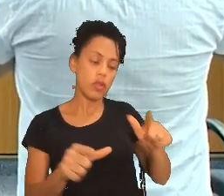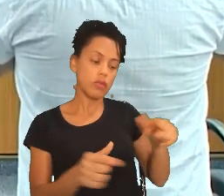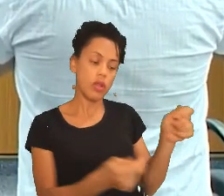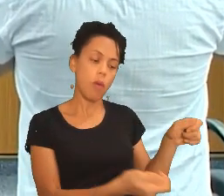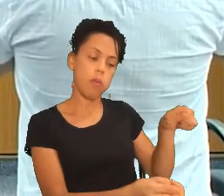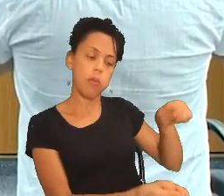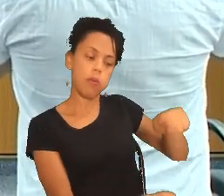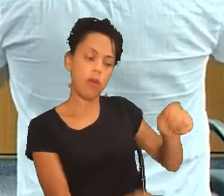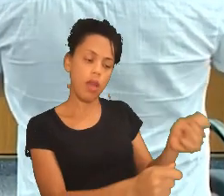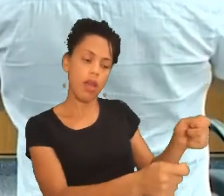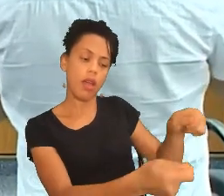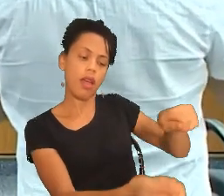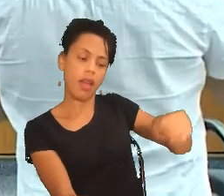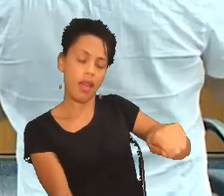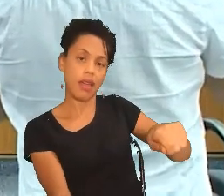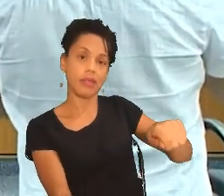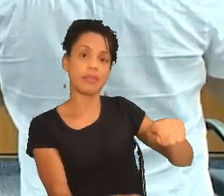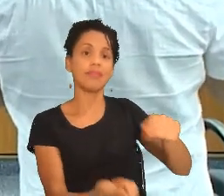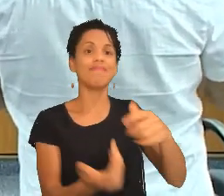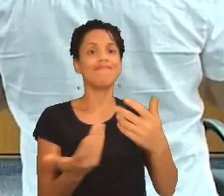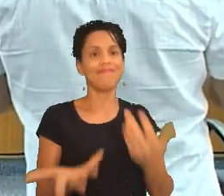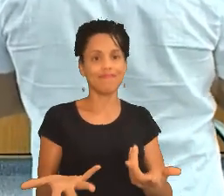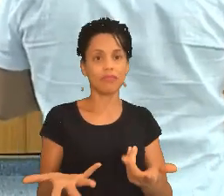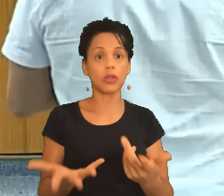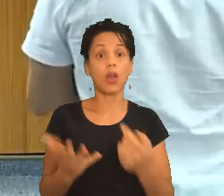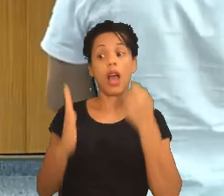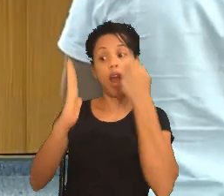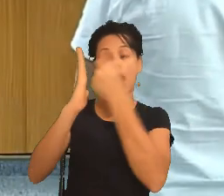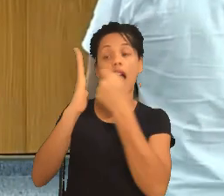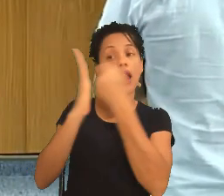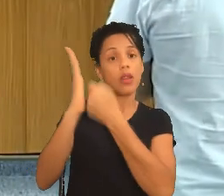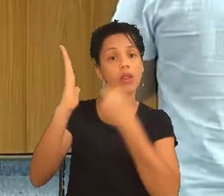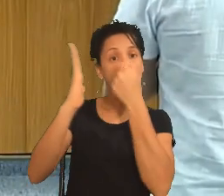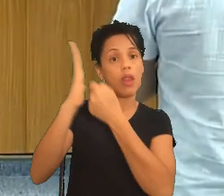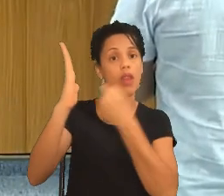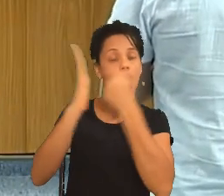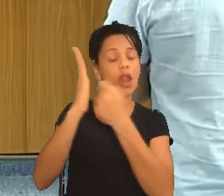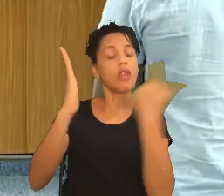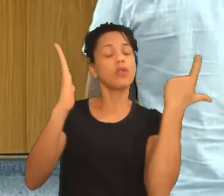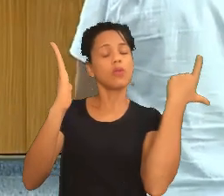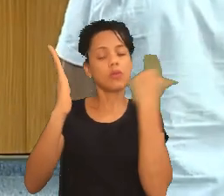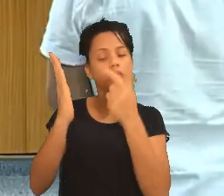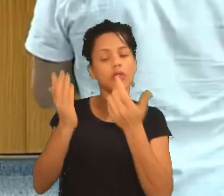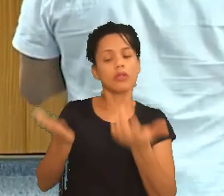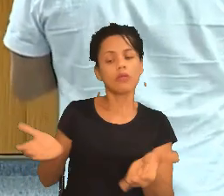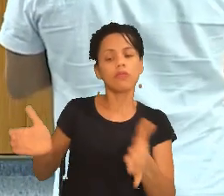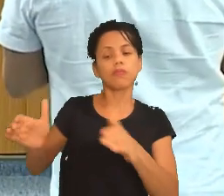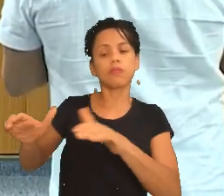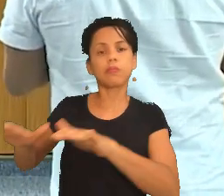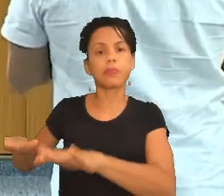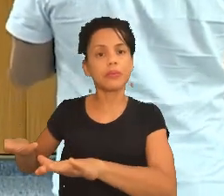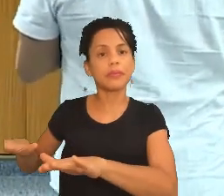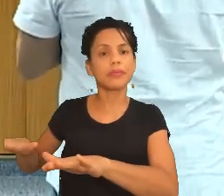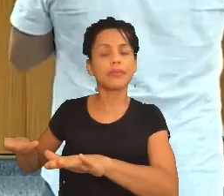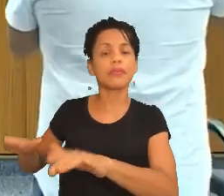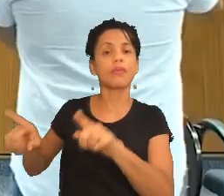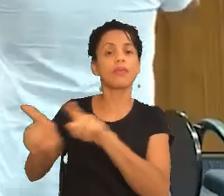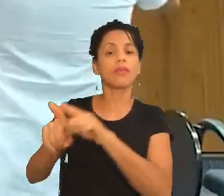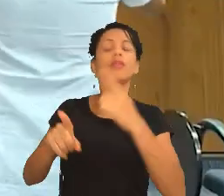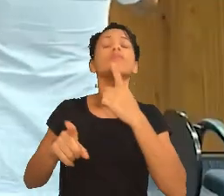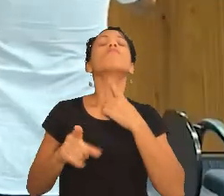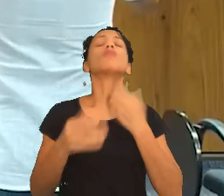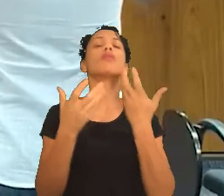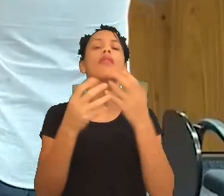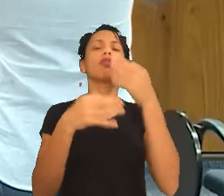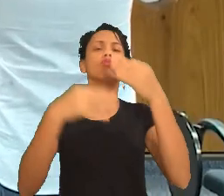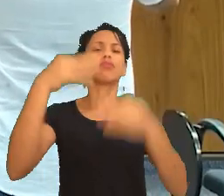né? Eles aqui preenchem com a luta deles e com a vontade de justiça, e de mostrar